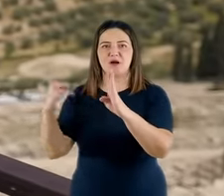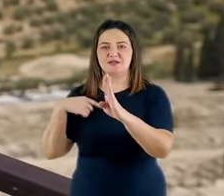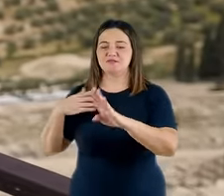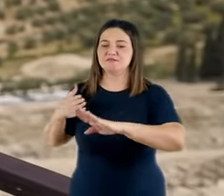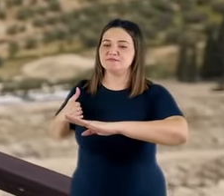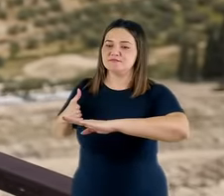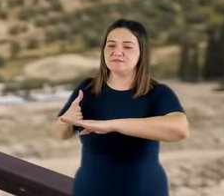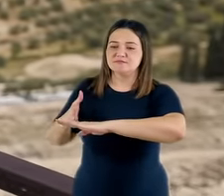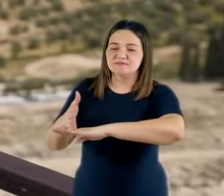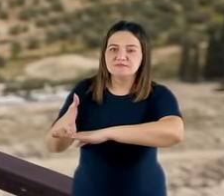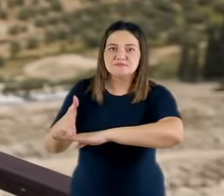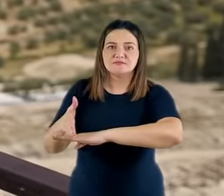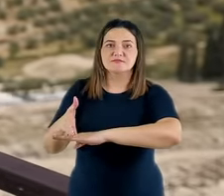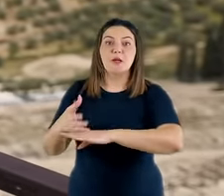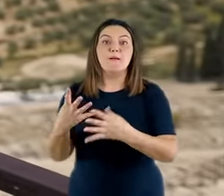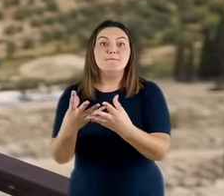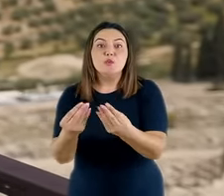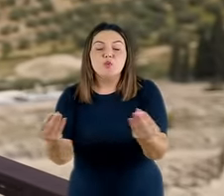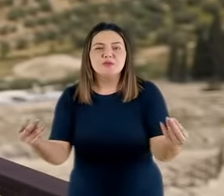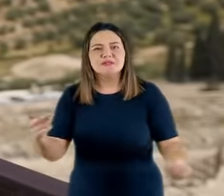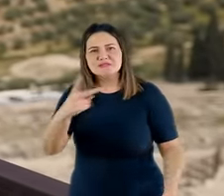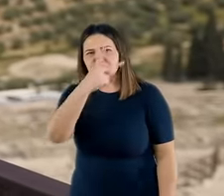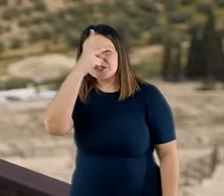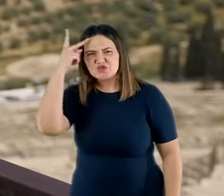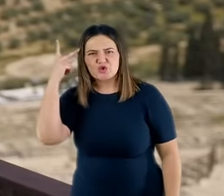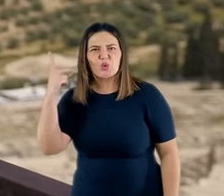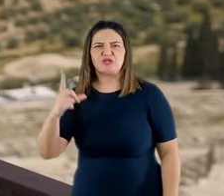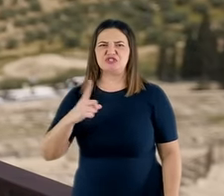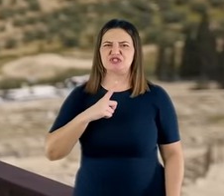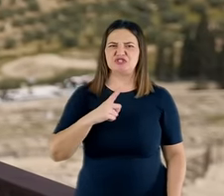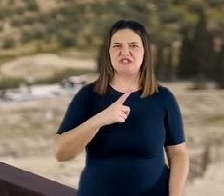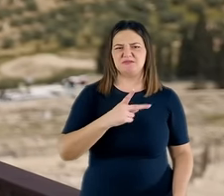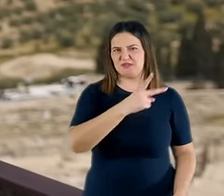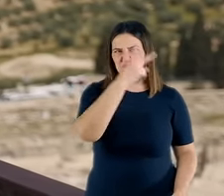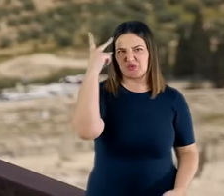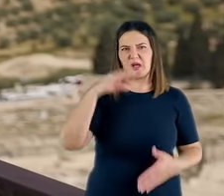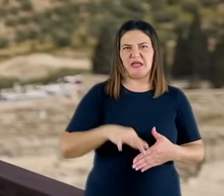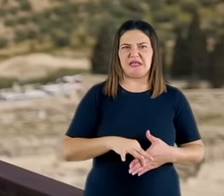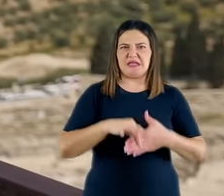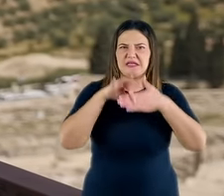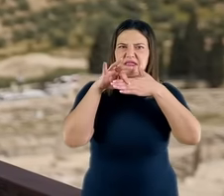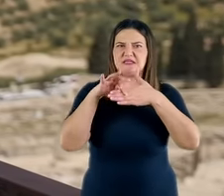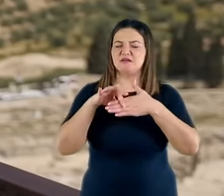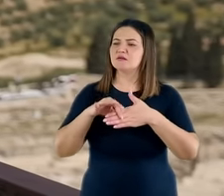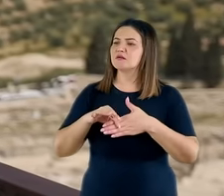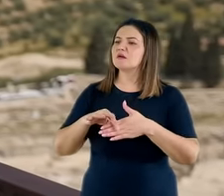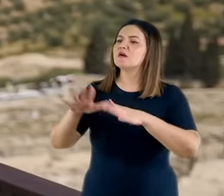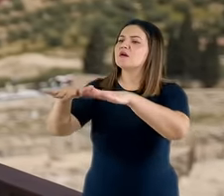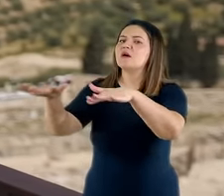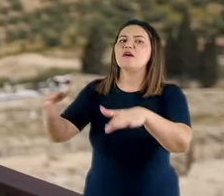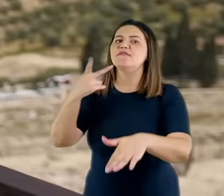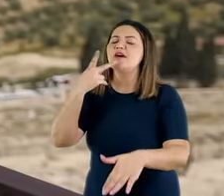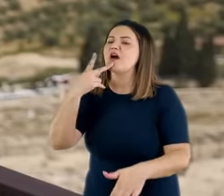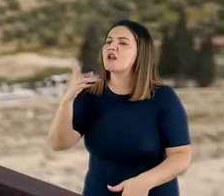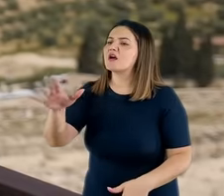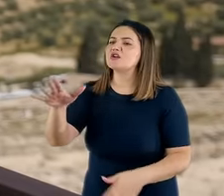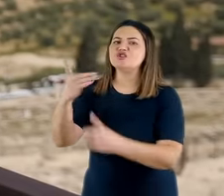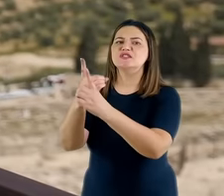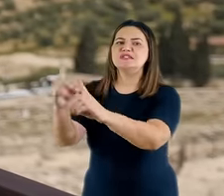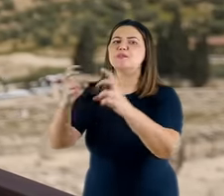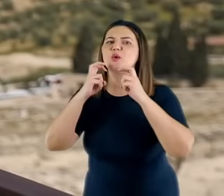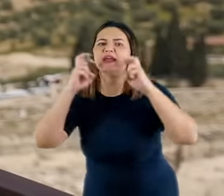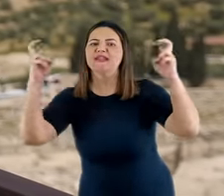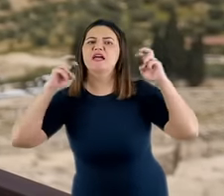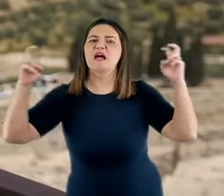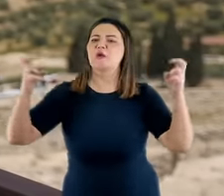porta da cidade, muitos dos que estavam ali entre escribas e fariseus mandaram que os discípulos de Jesus se calassem, porque